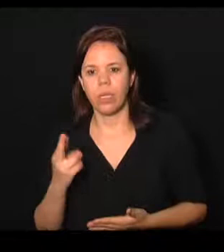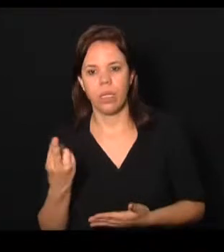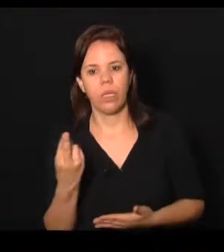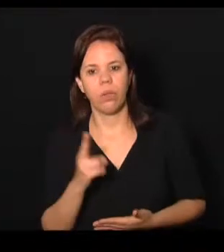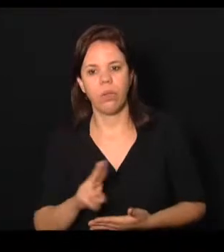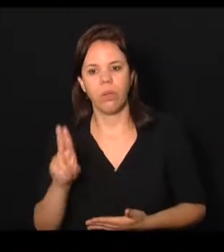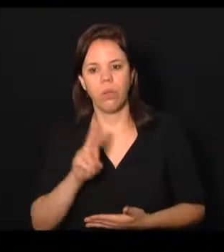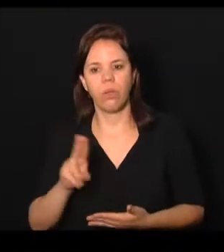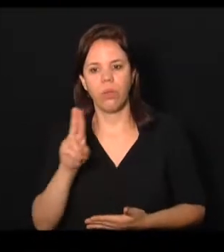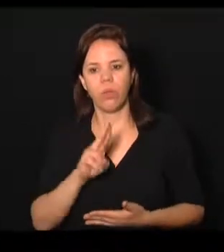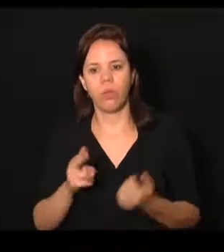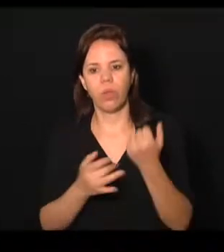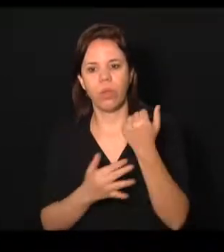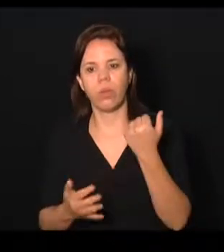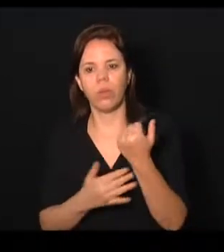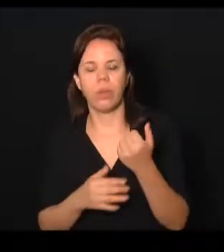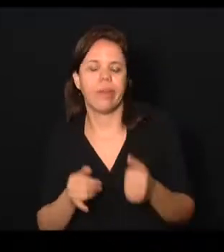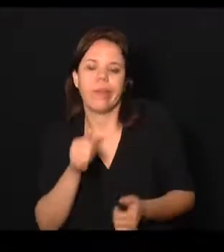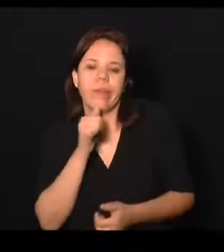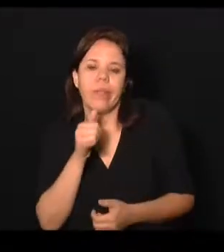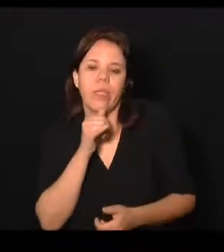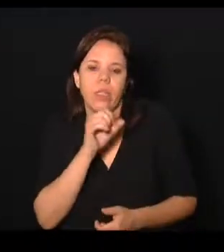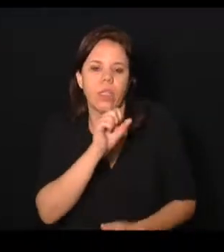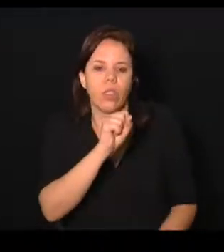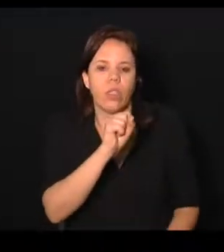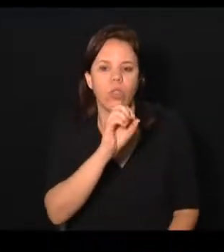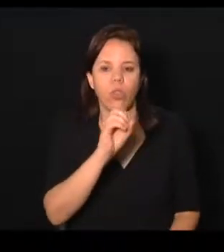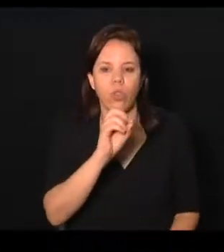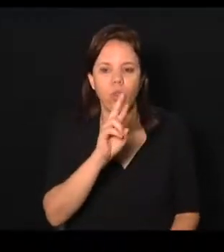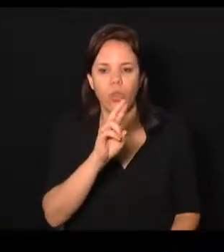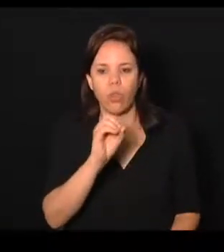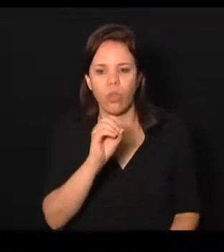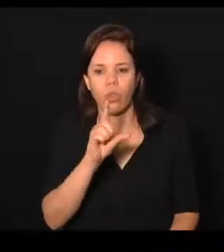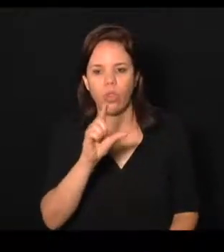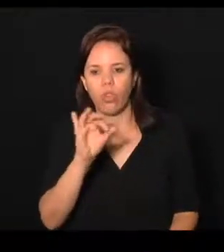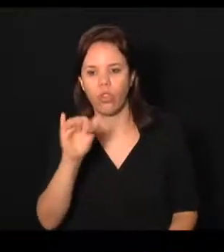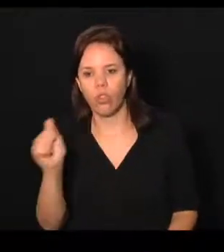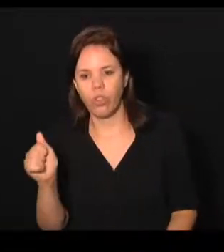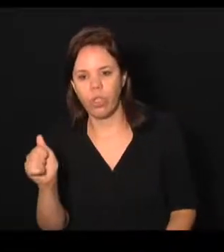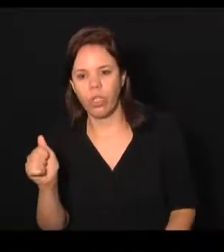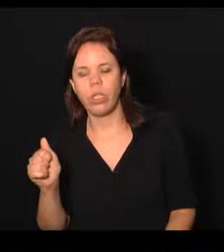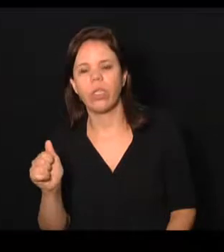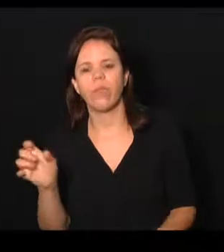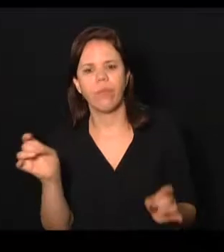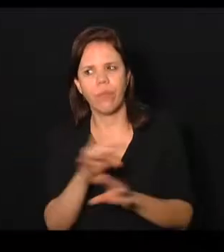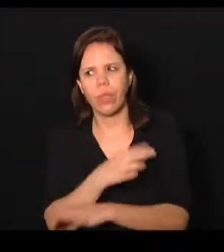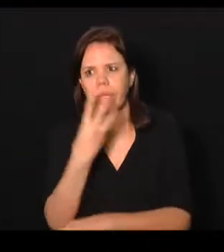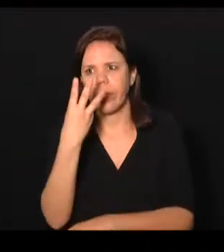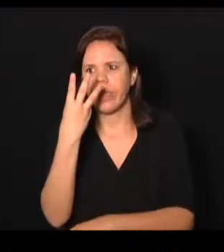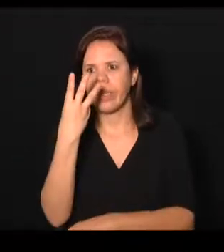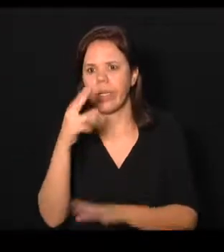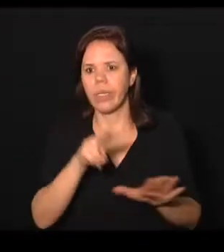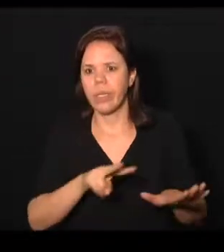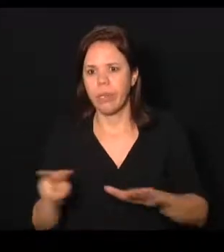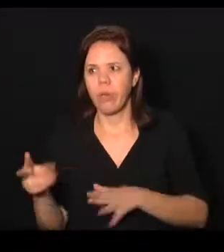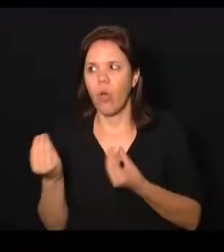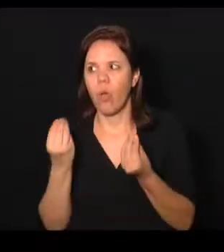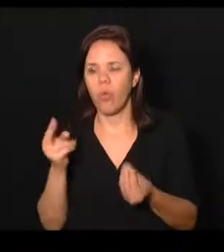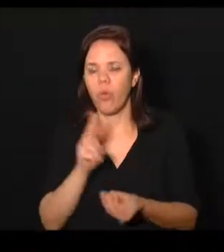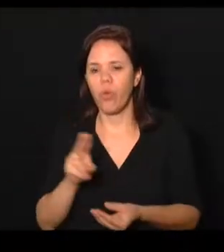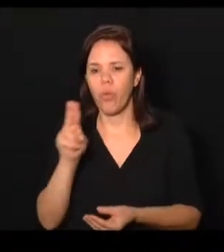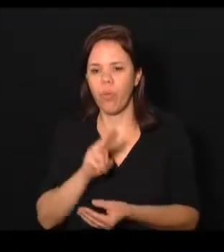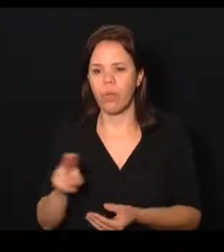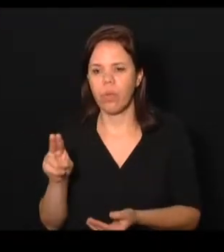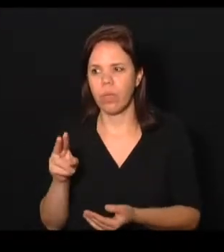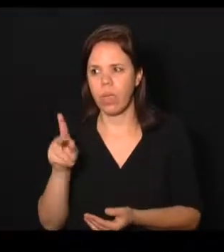o sangue. Por exemplo, uma sorologia para a zika, ela leva cerca de 3 semanas para ficar pronta. Como é que eu vou usar a plaqueta de 7 dias? O